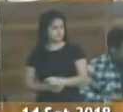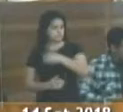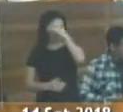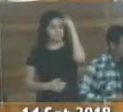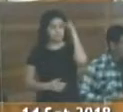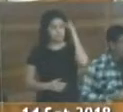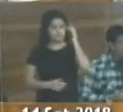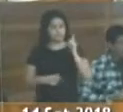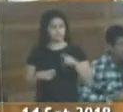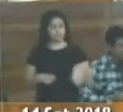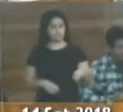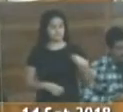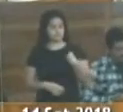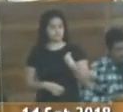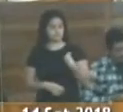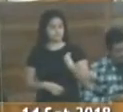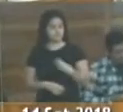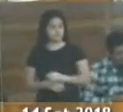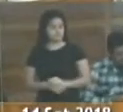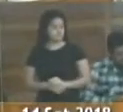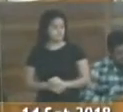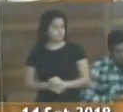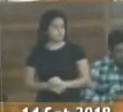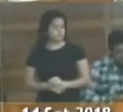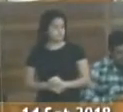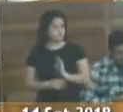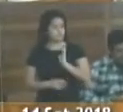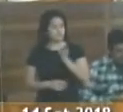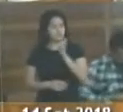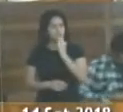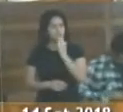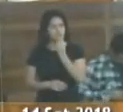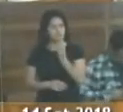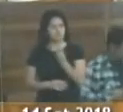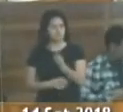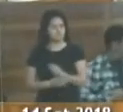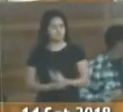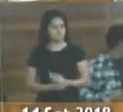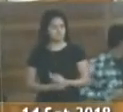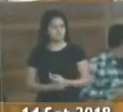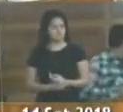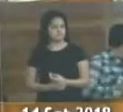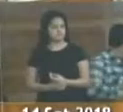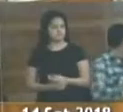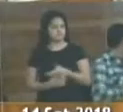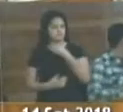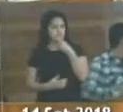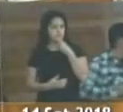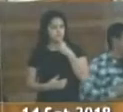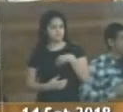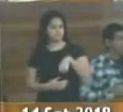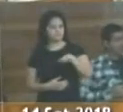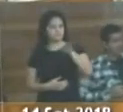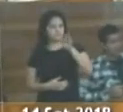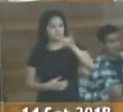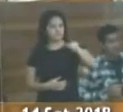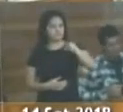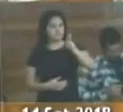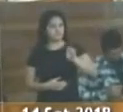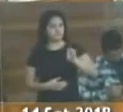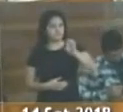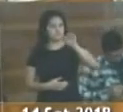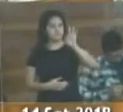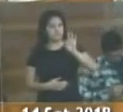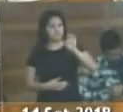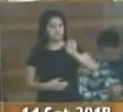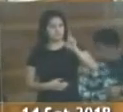dos moradores, das pessoas aqui presentes. Já solicito aquele rapaz ali, o Jefferson, aqueles